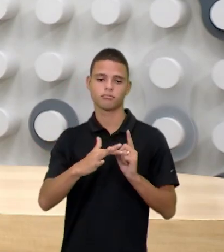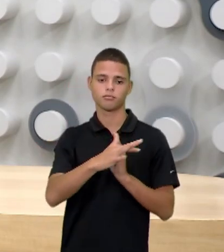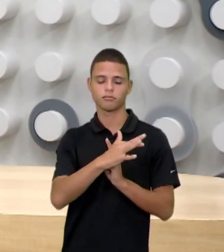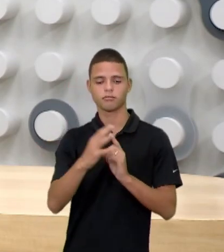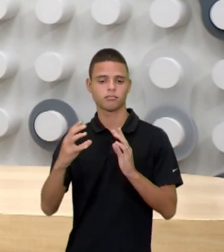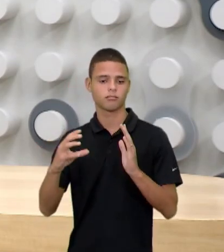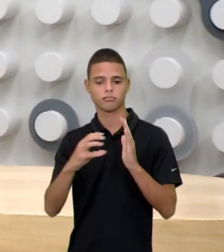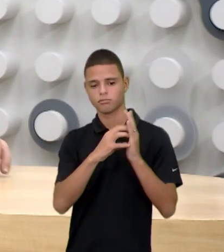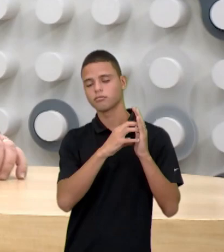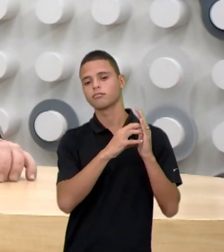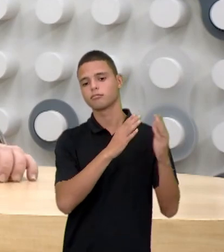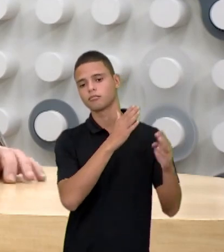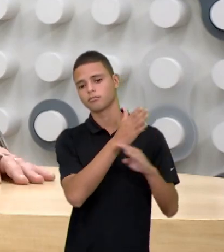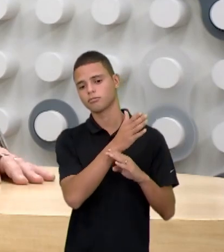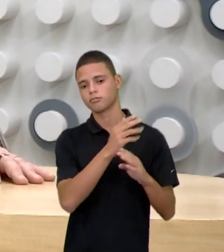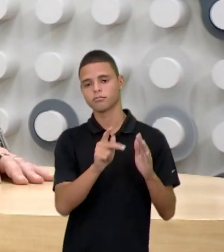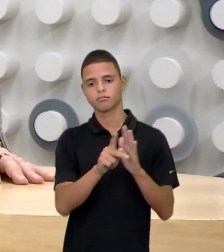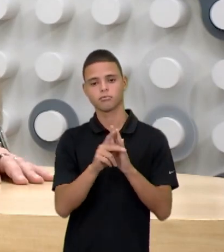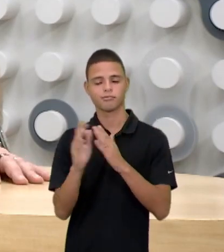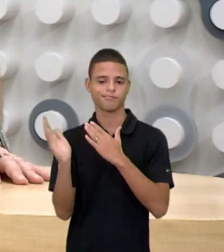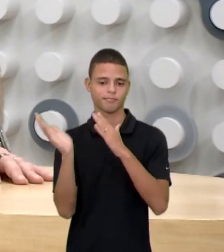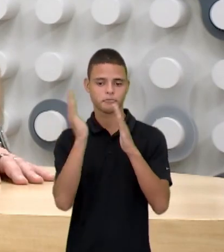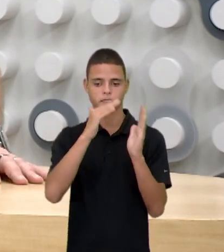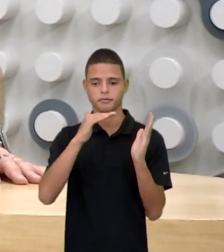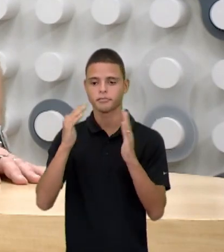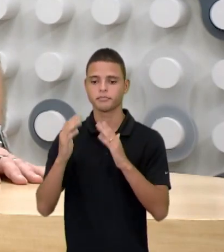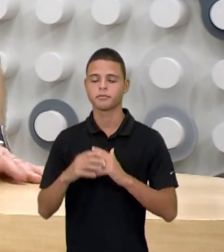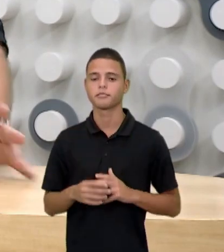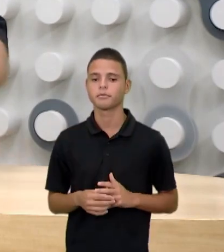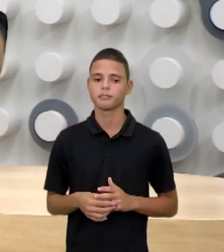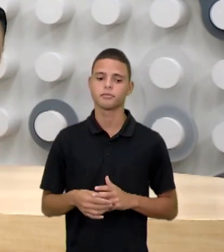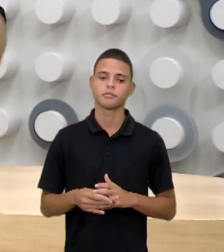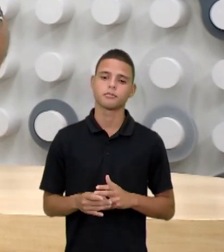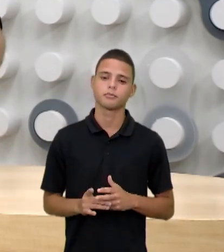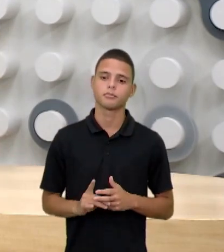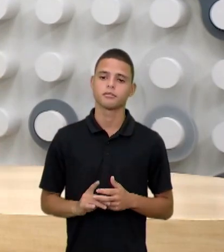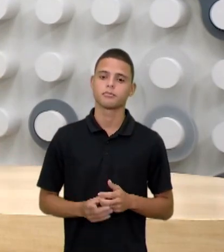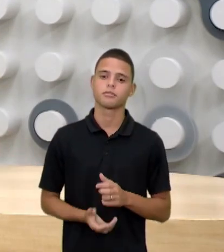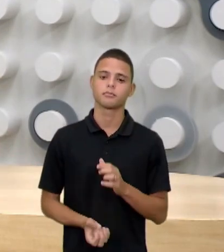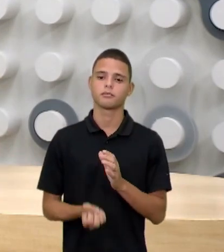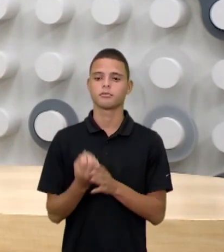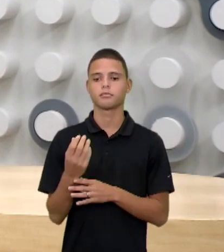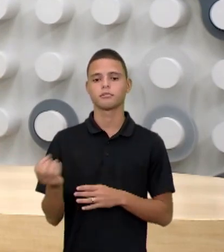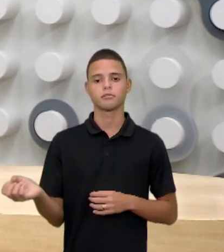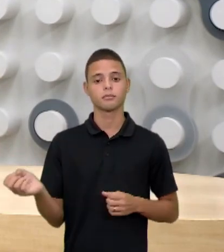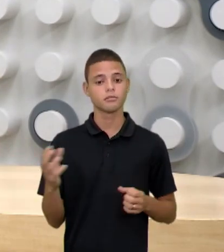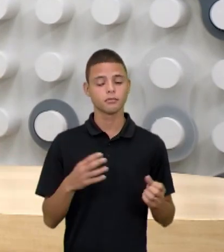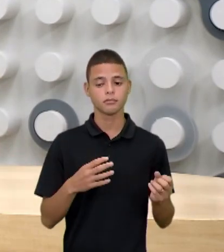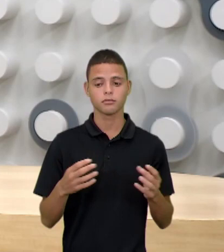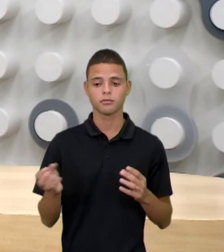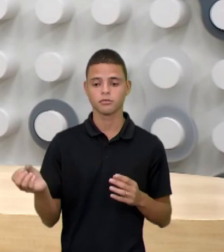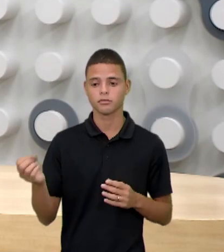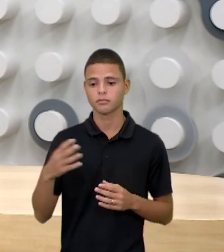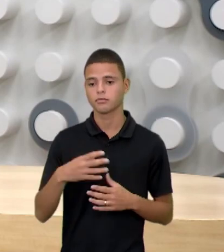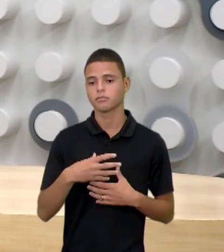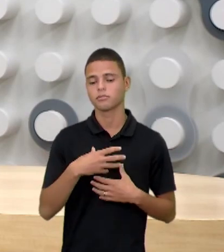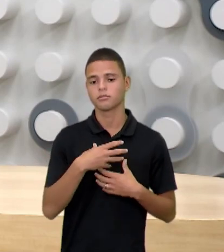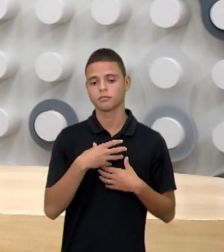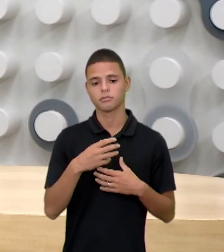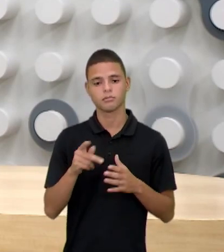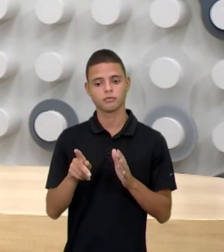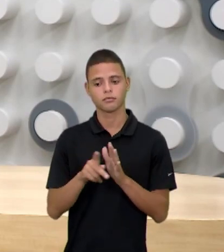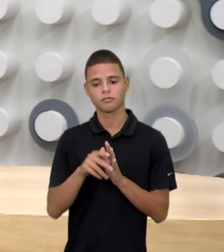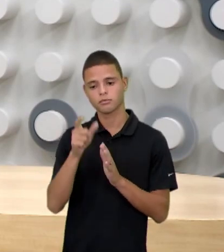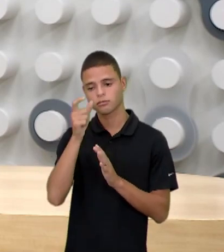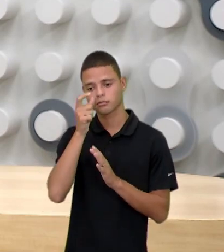interferindo diretamente com a natureza. E aí surge, né, novas situações aí interessantes